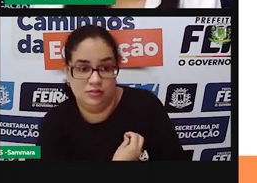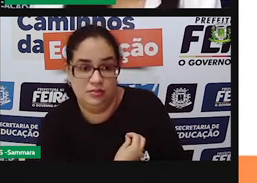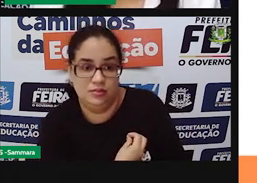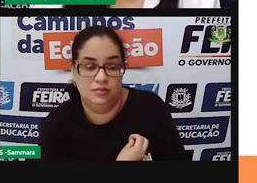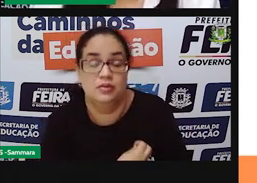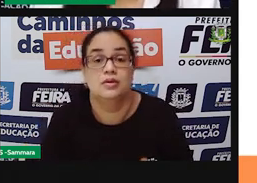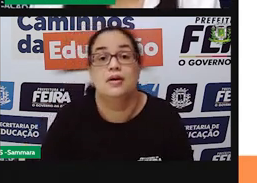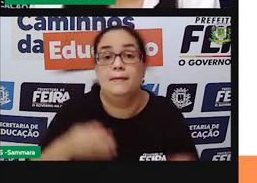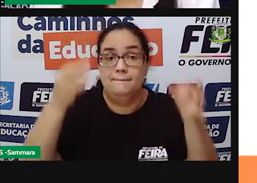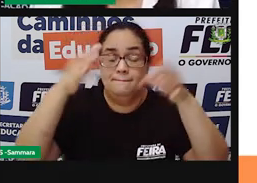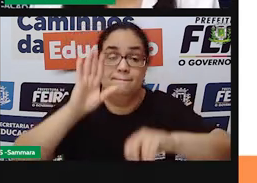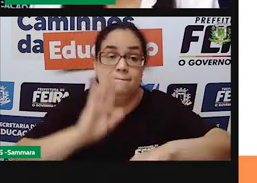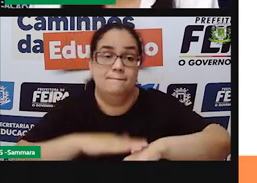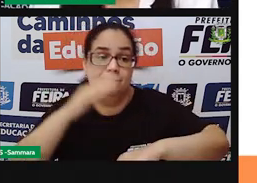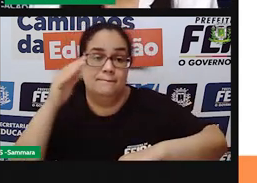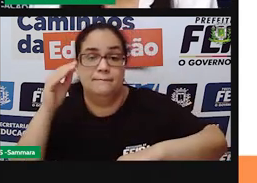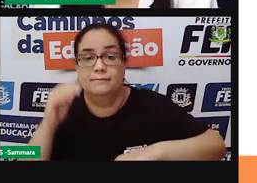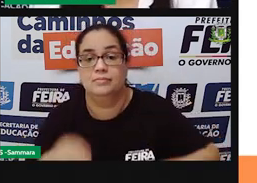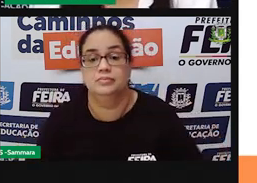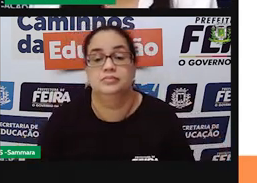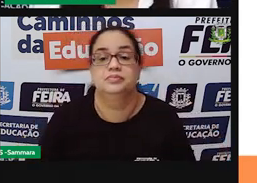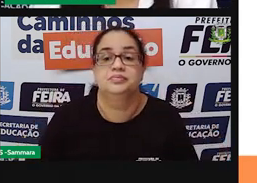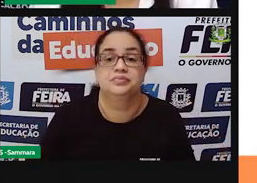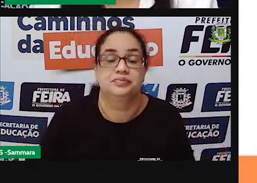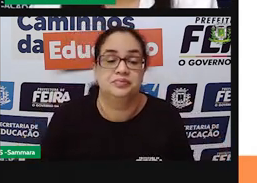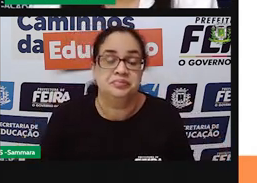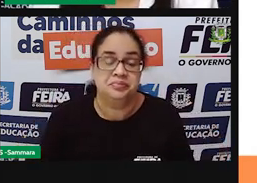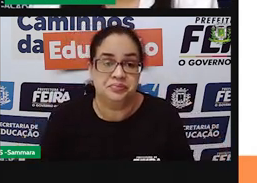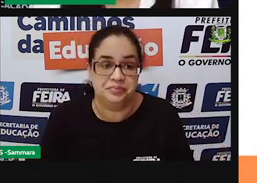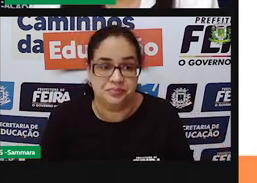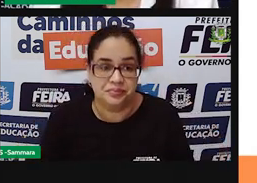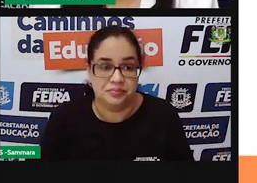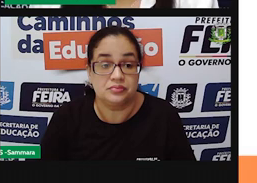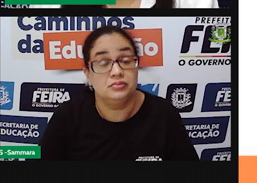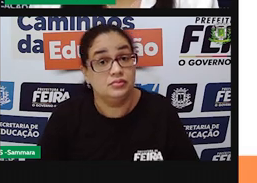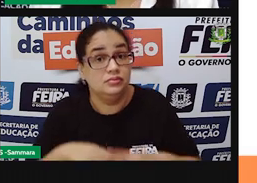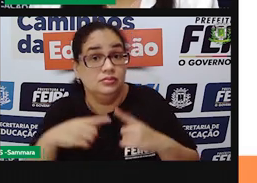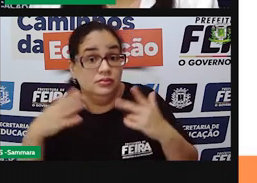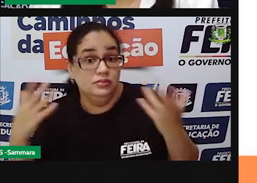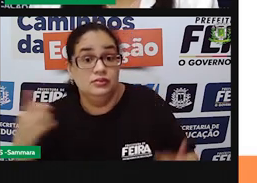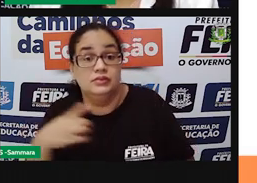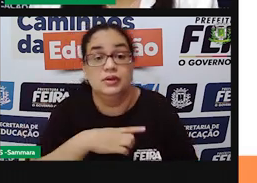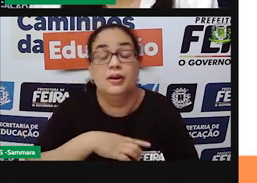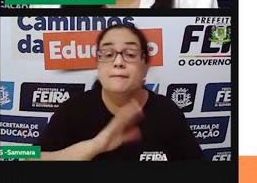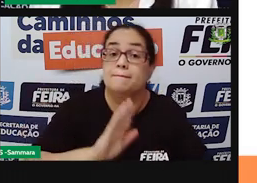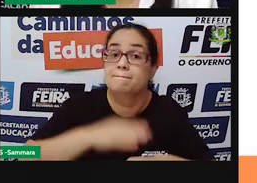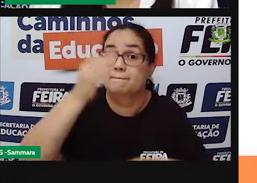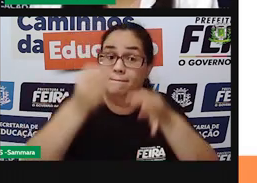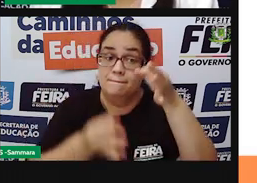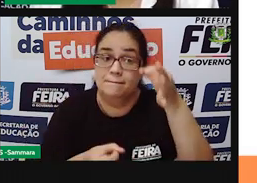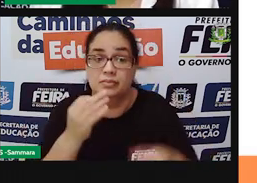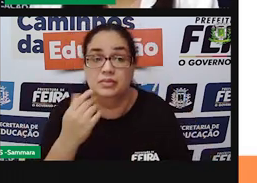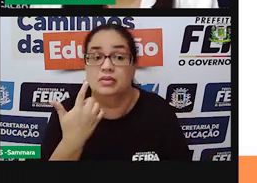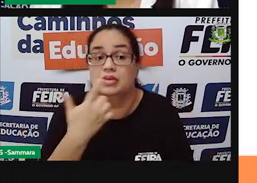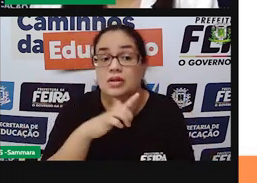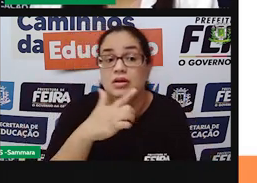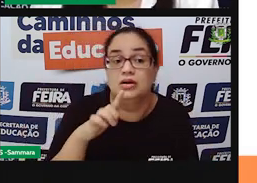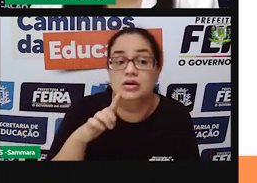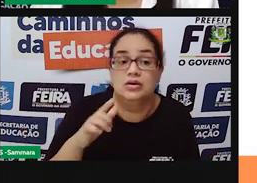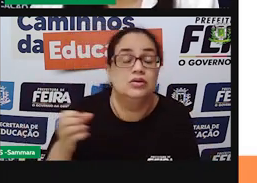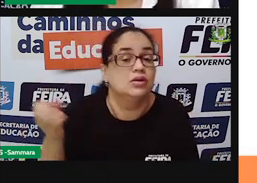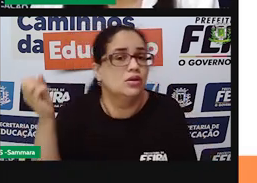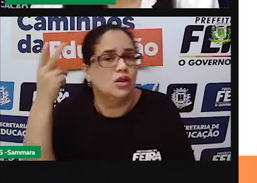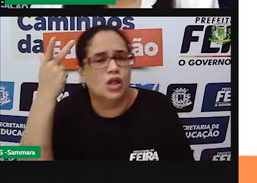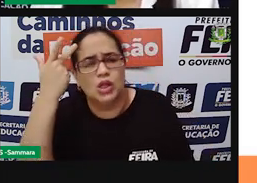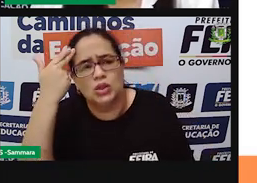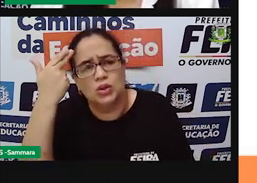pretérito perfeito ou no pretérito mais que perfeito. Embora aí o pretérito mais que perfeito não seja algo